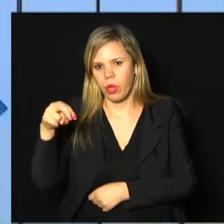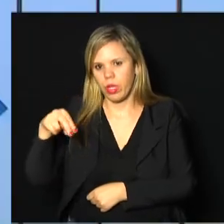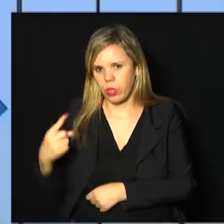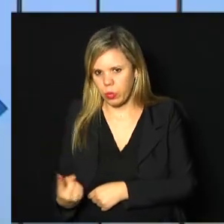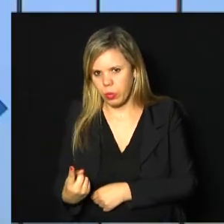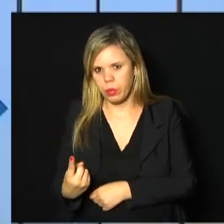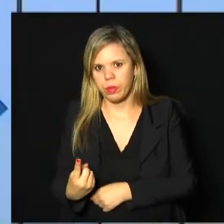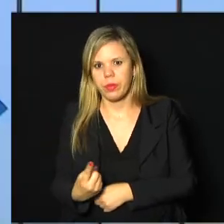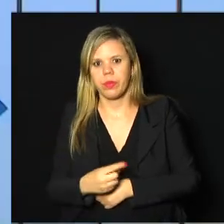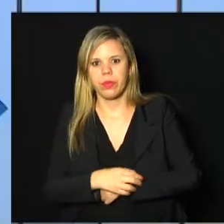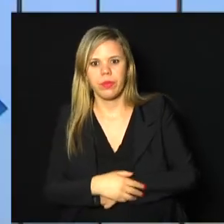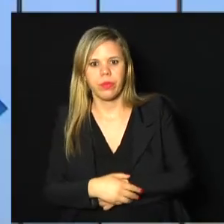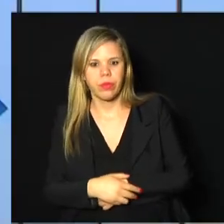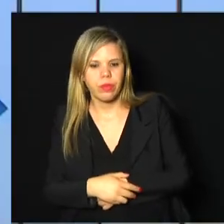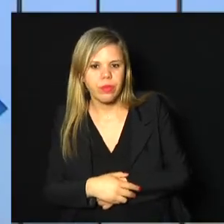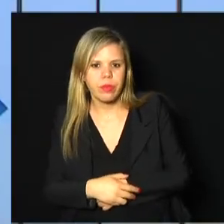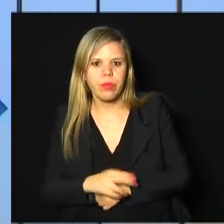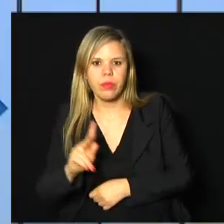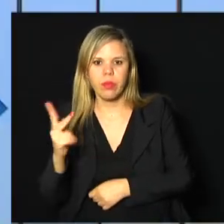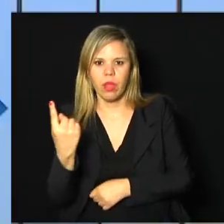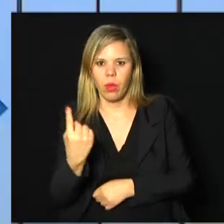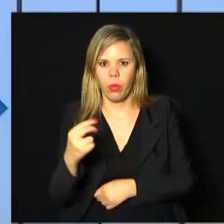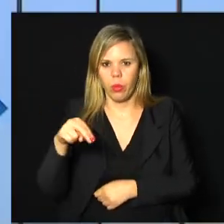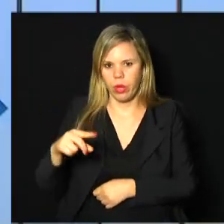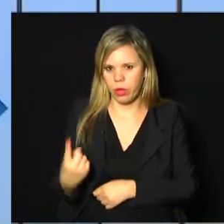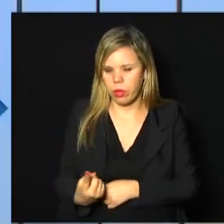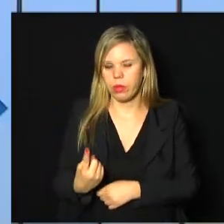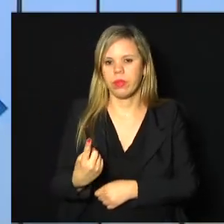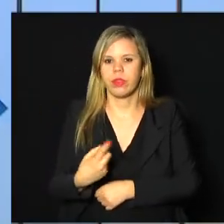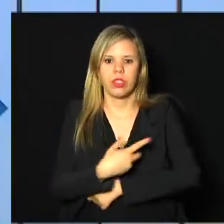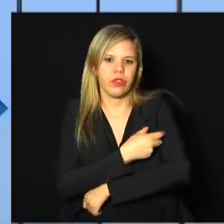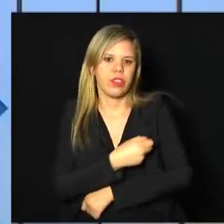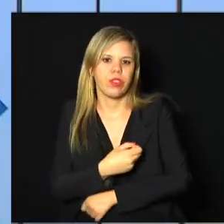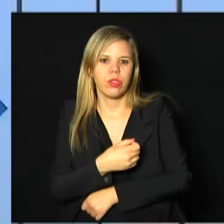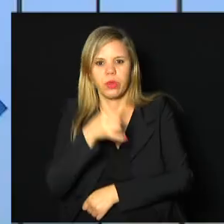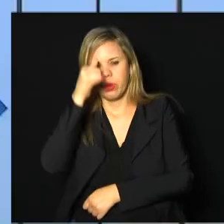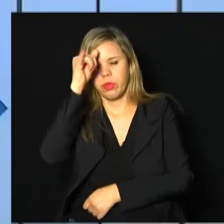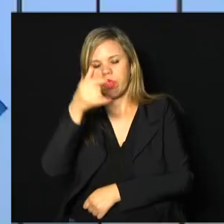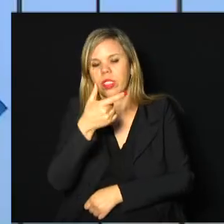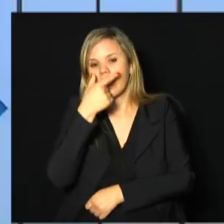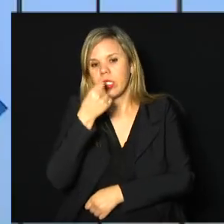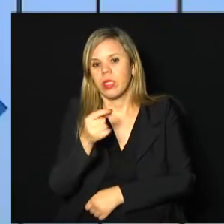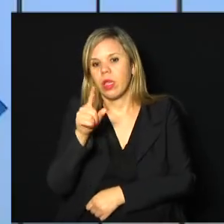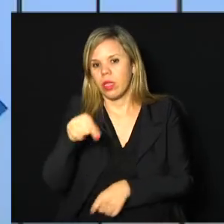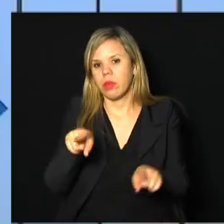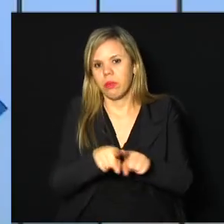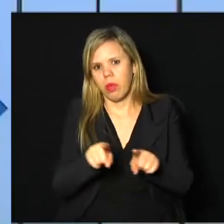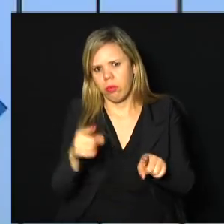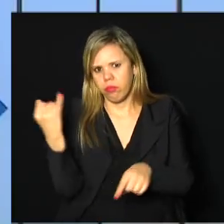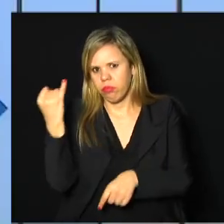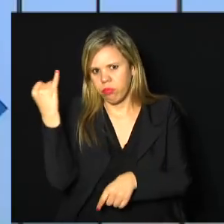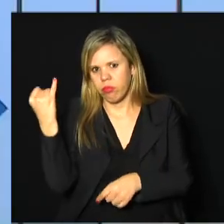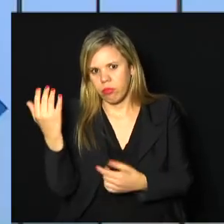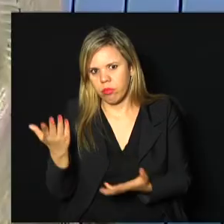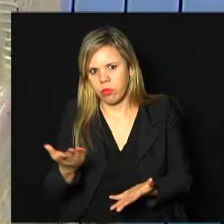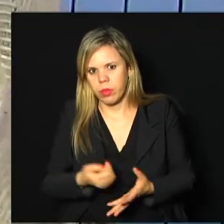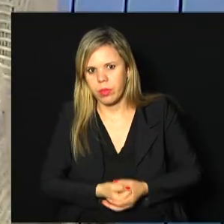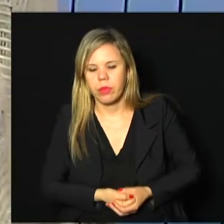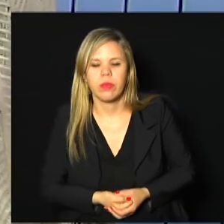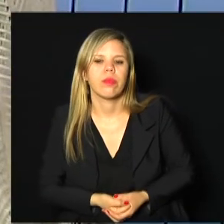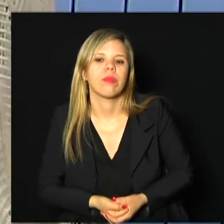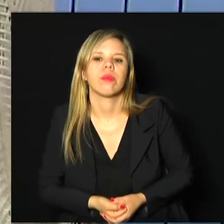HN1N1, né? Então, H1N1, até me confundi, é a vacina contra a gripe. Essa vacina também é bastante